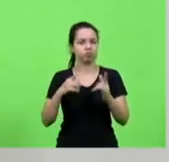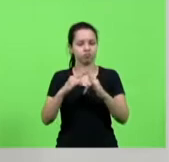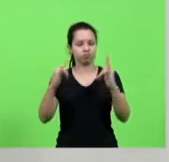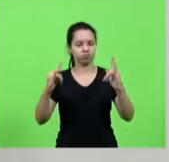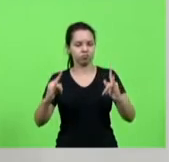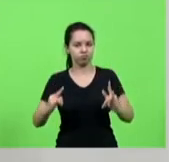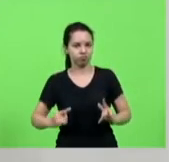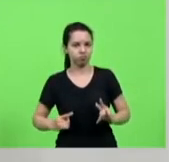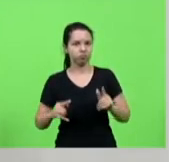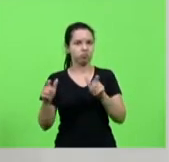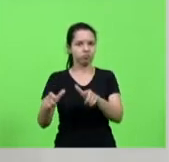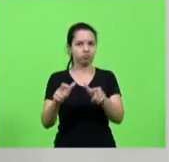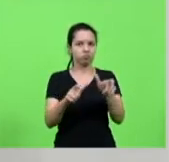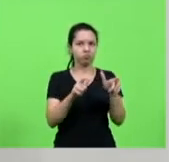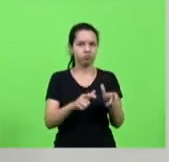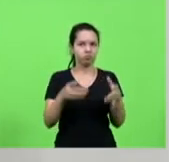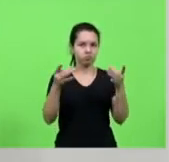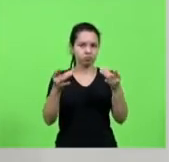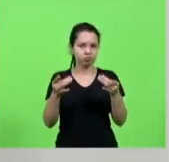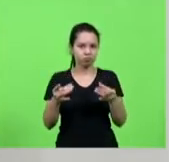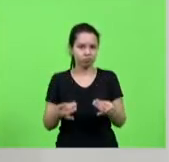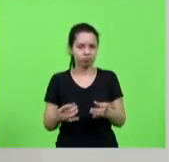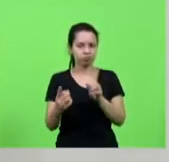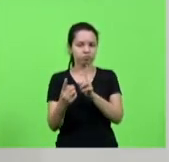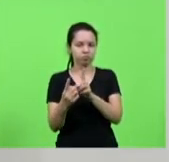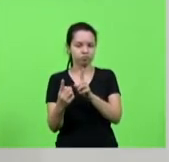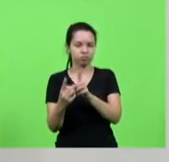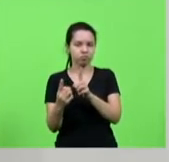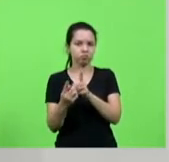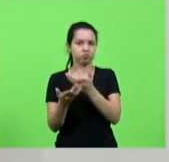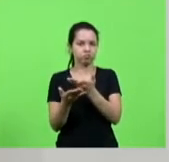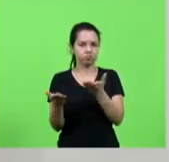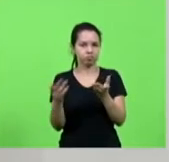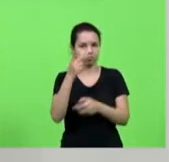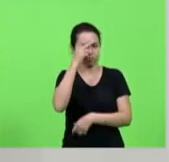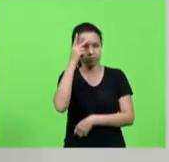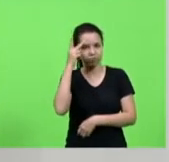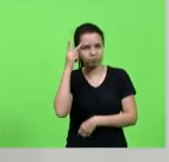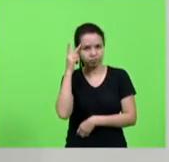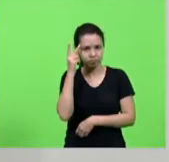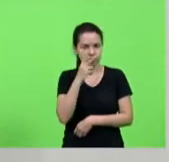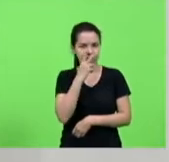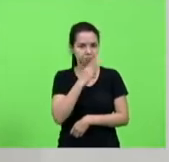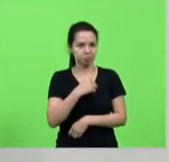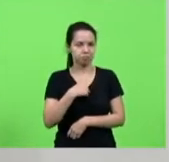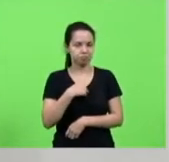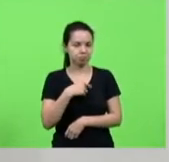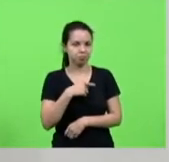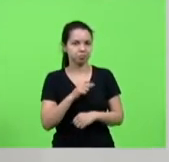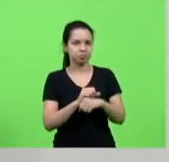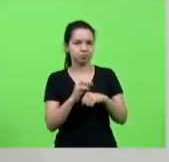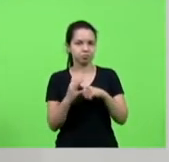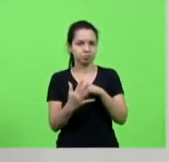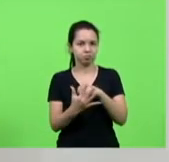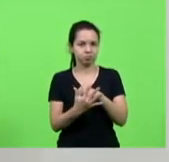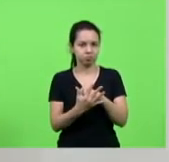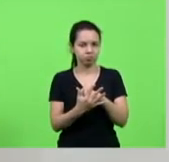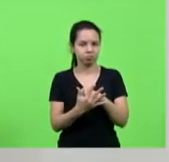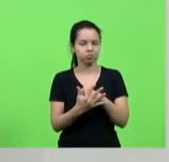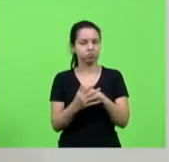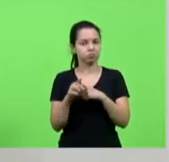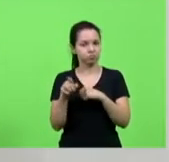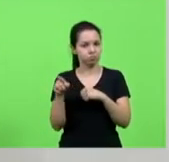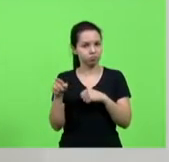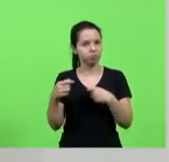locais específicos para o primeiro contato da pessoa suspeita com Covid. Pessoas expostas, nós temos que fazer